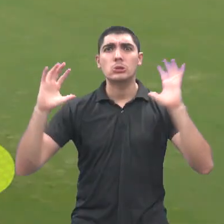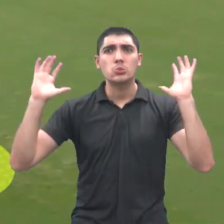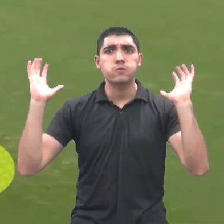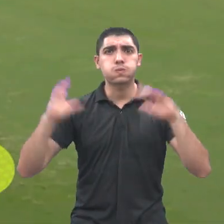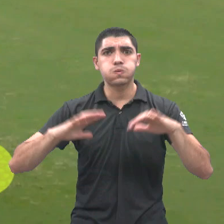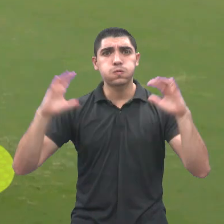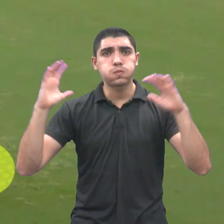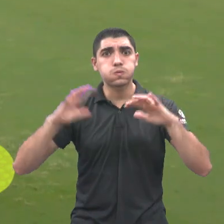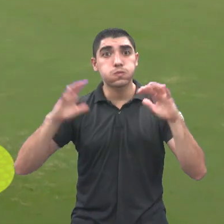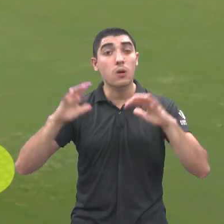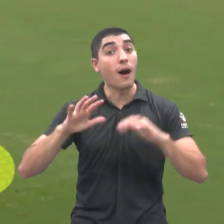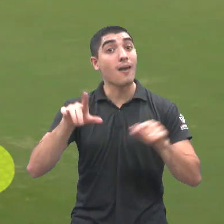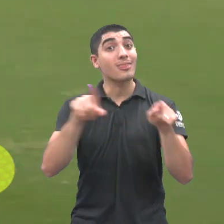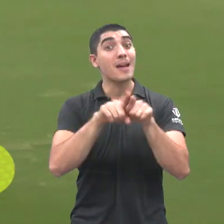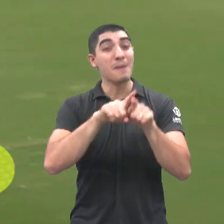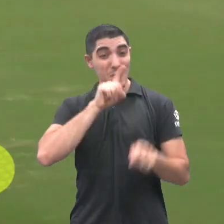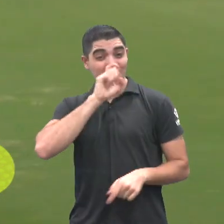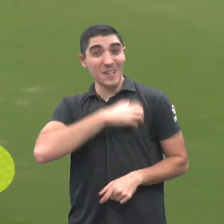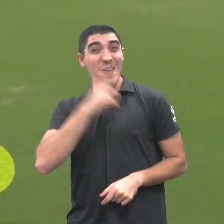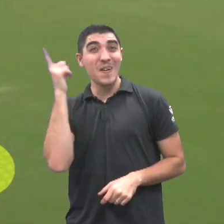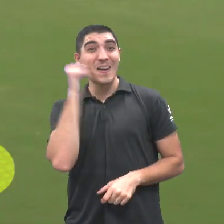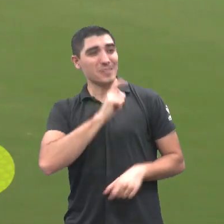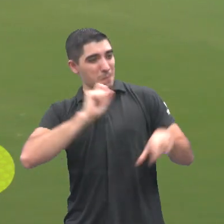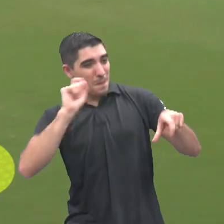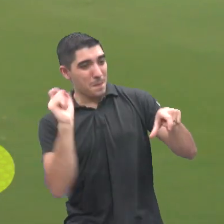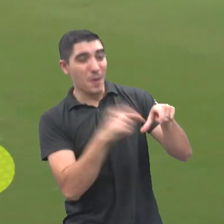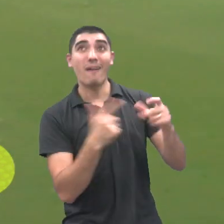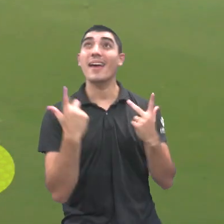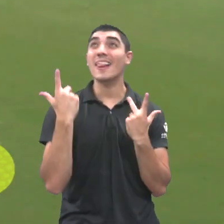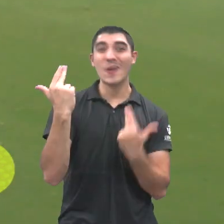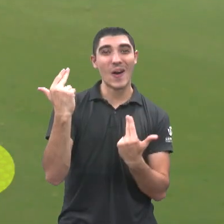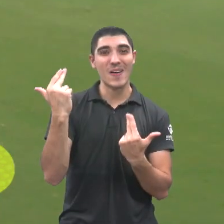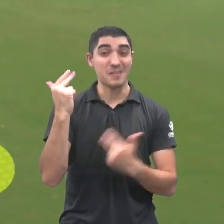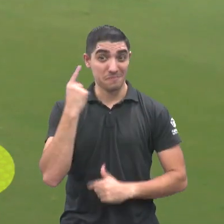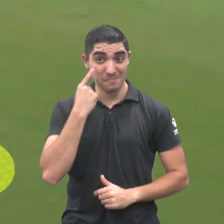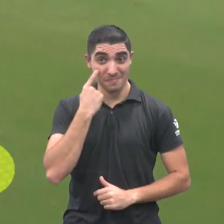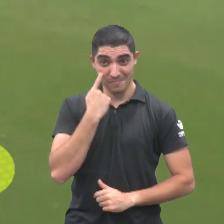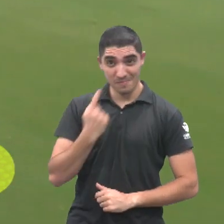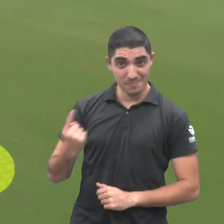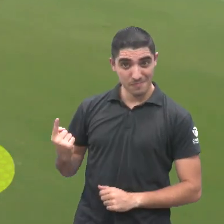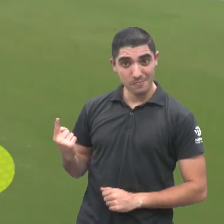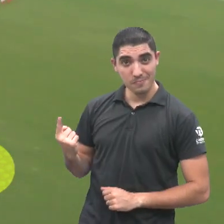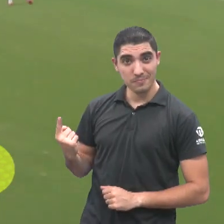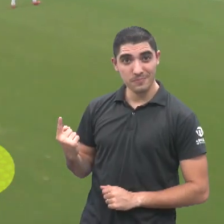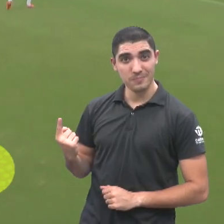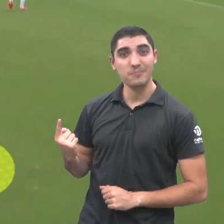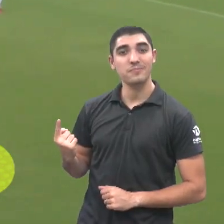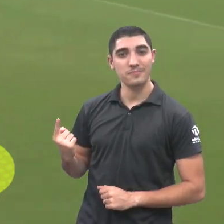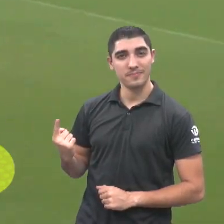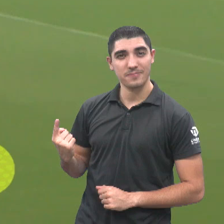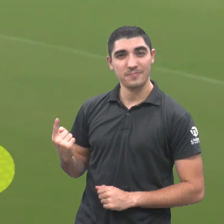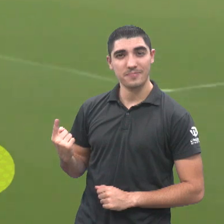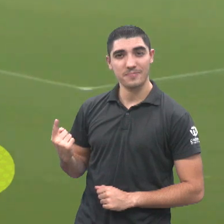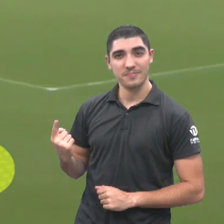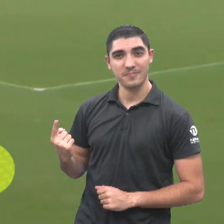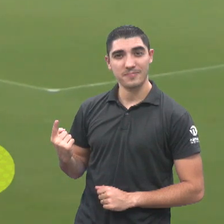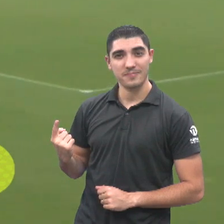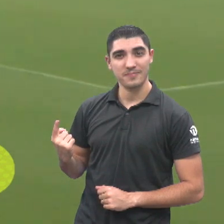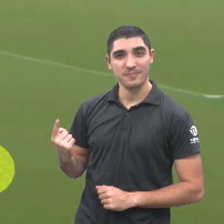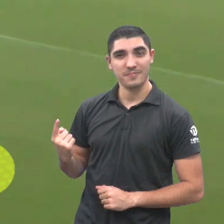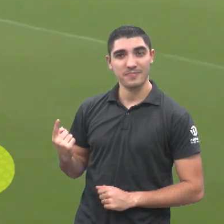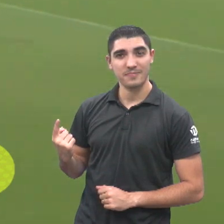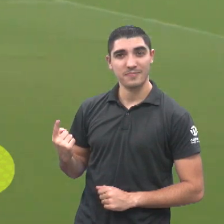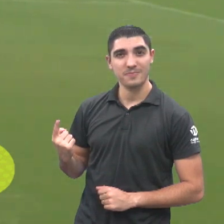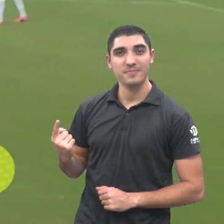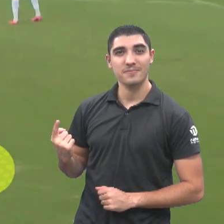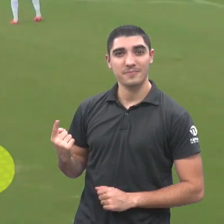chuva, veio o gol da Águia. A dupla Thiago Rubim e Felipe Borges desceu ao ataque. Depois do cruzamento do